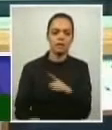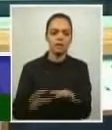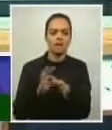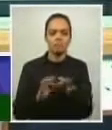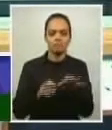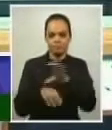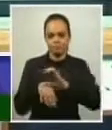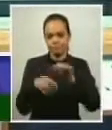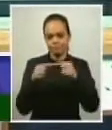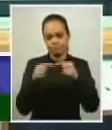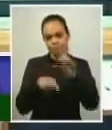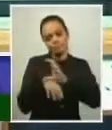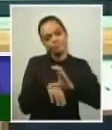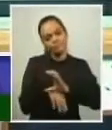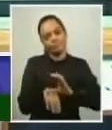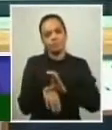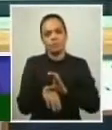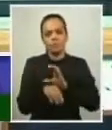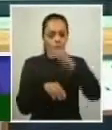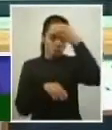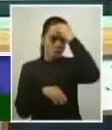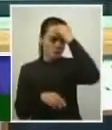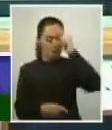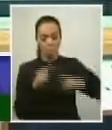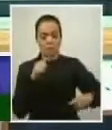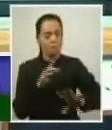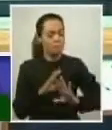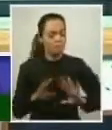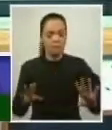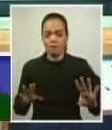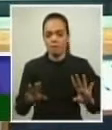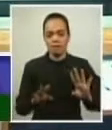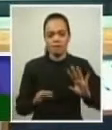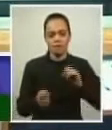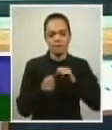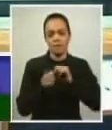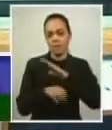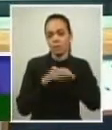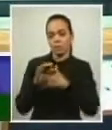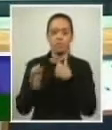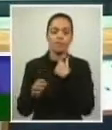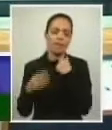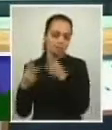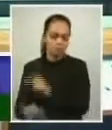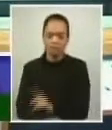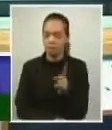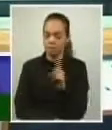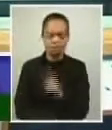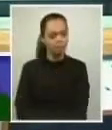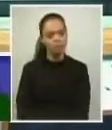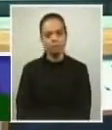constituição o rei não poderia mais fazer tudo que viesse lhe Viesse a